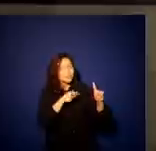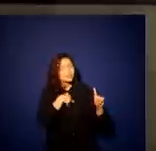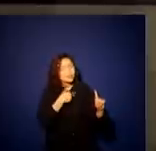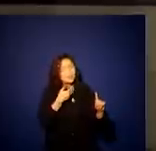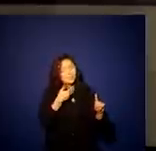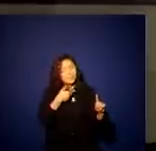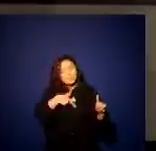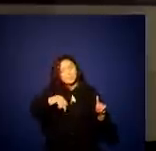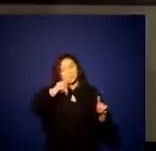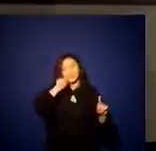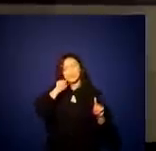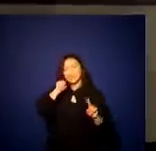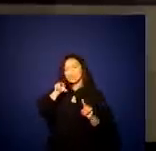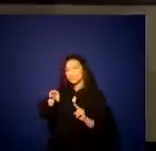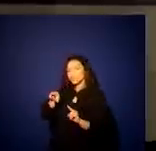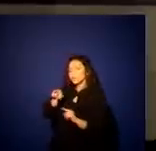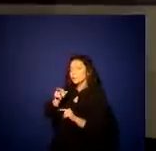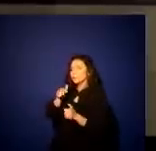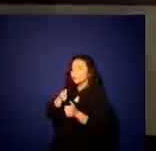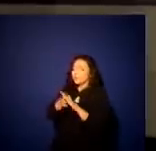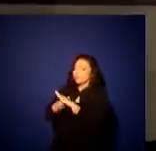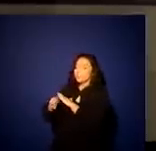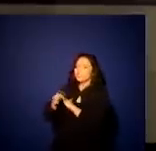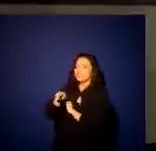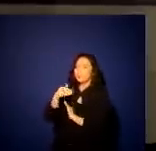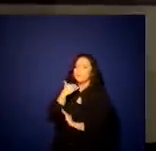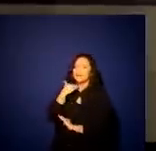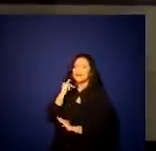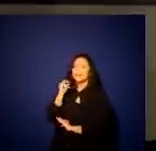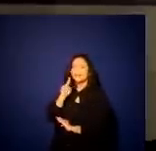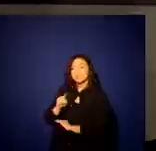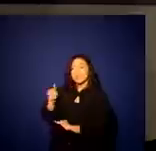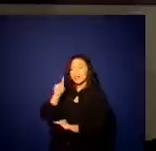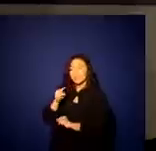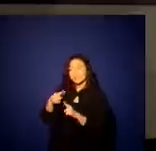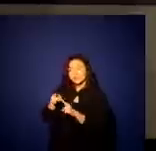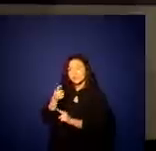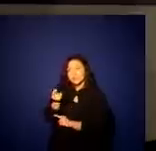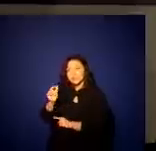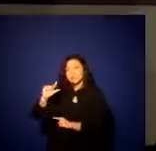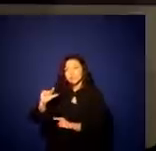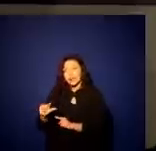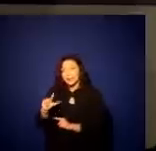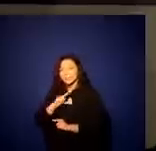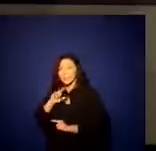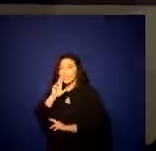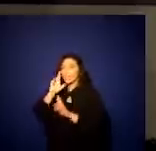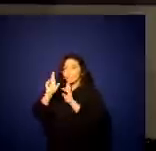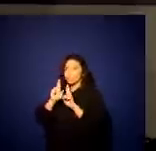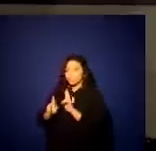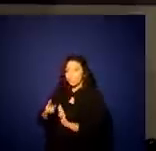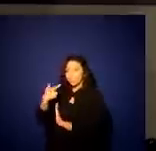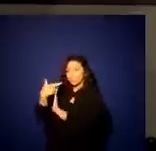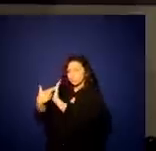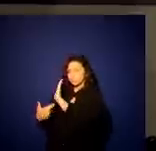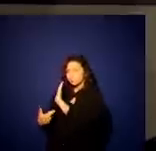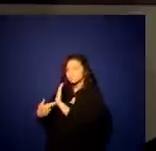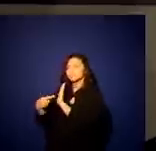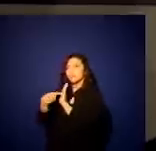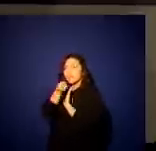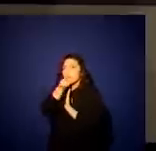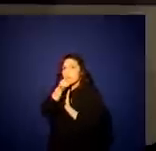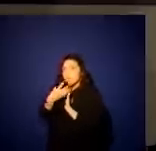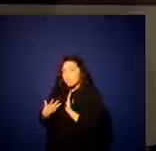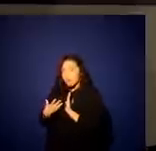privado Que também está muito barato que veio com o resultado muito bom agora No Quarter